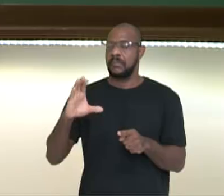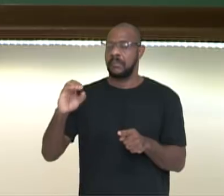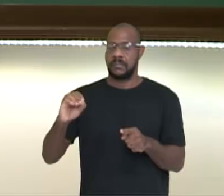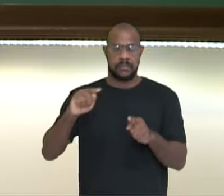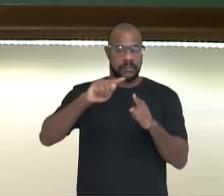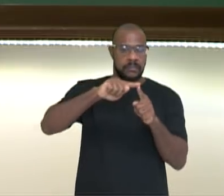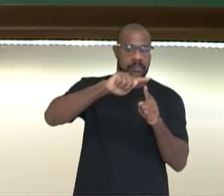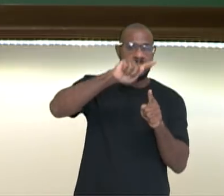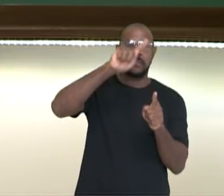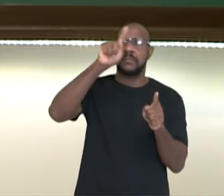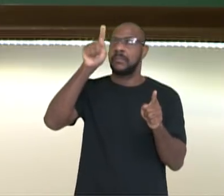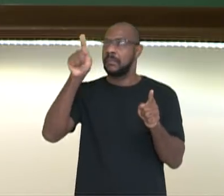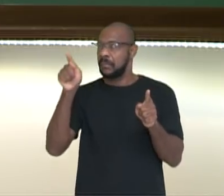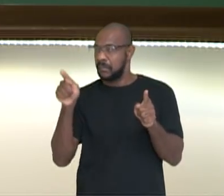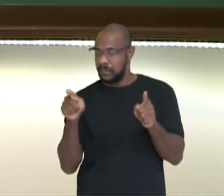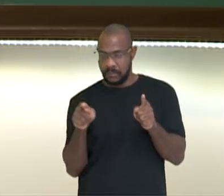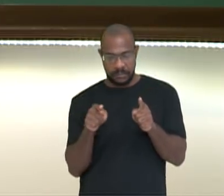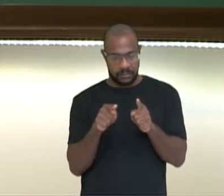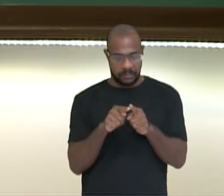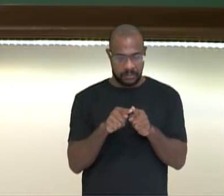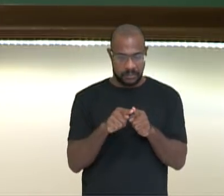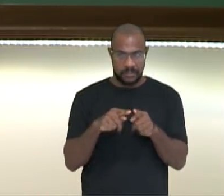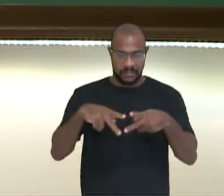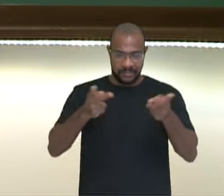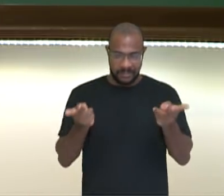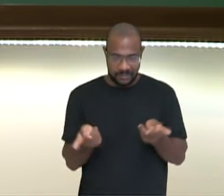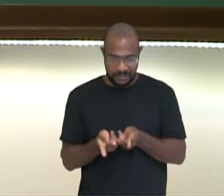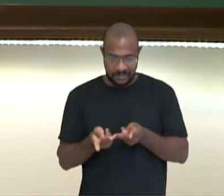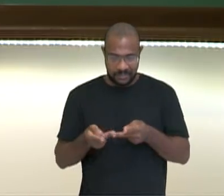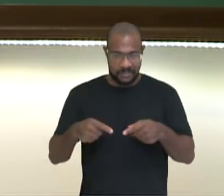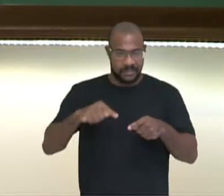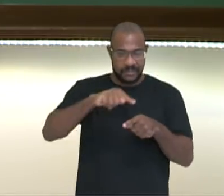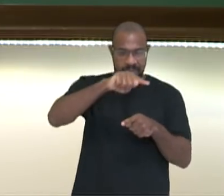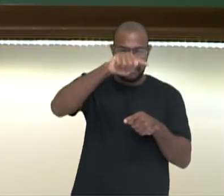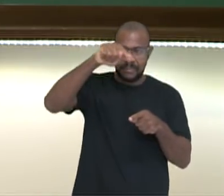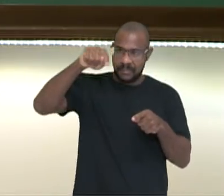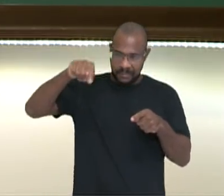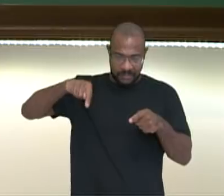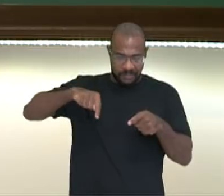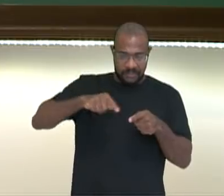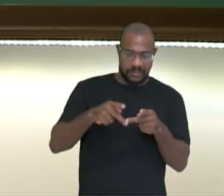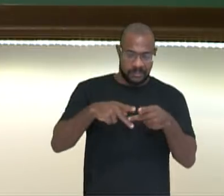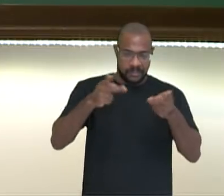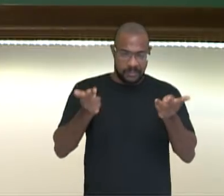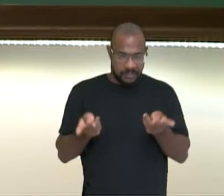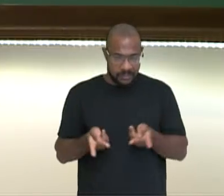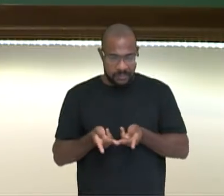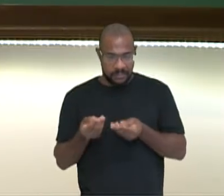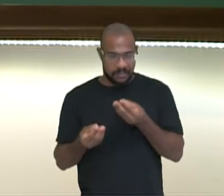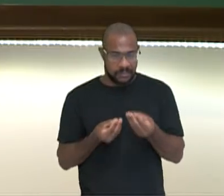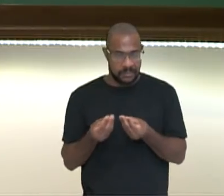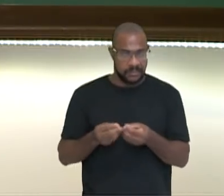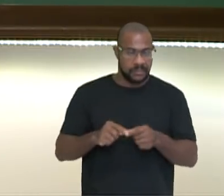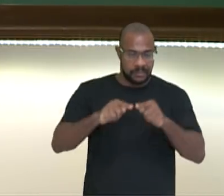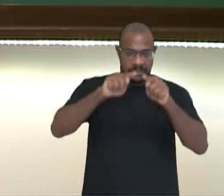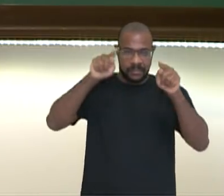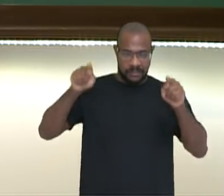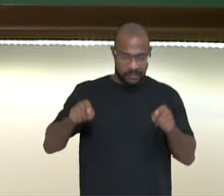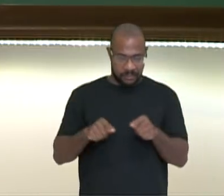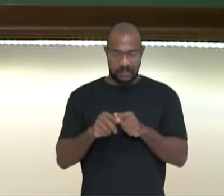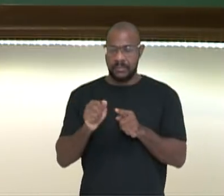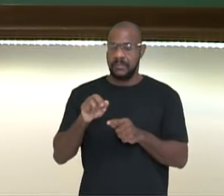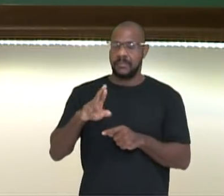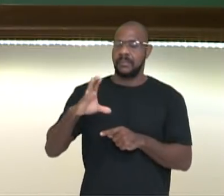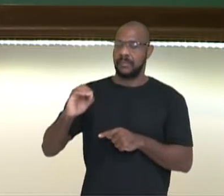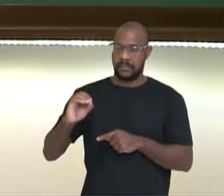borda. Então, aquele comprimento da borda, quando você coloca na régua, é comprimento de arco, tá bom? Então, aí para a gente